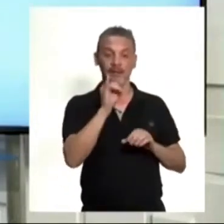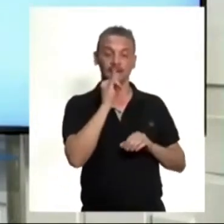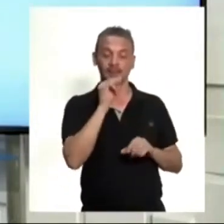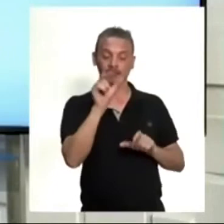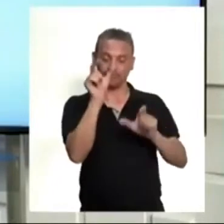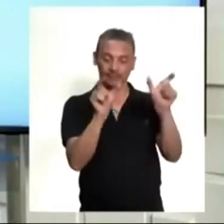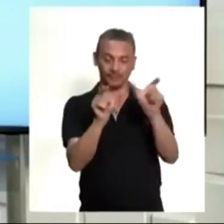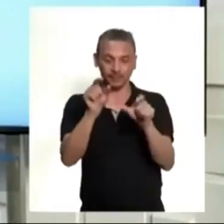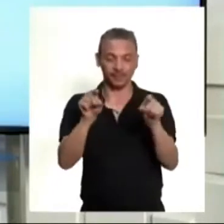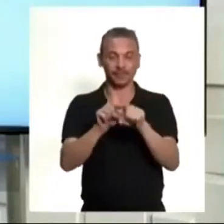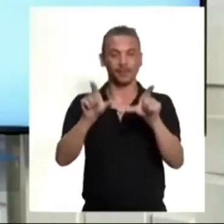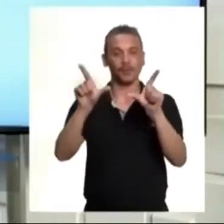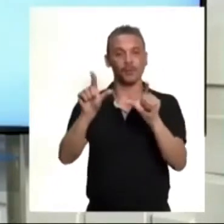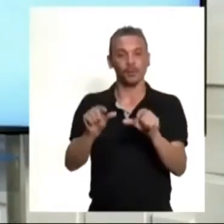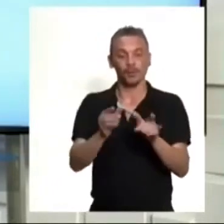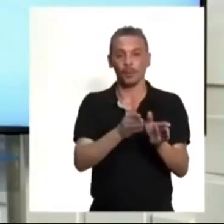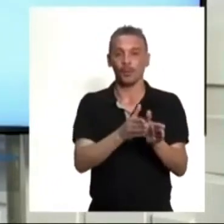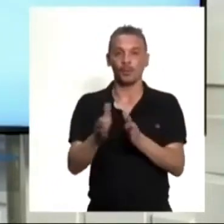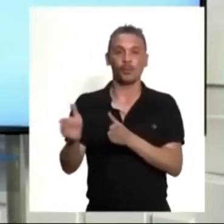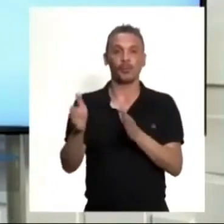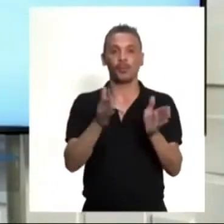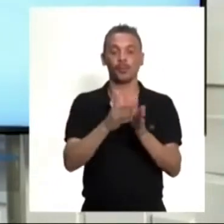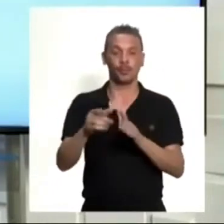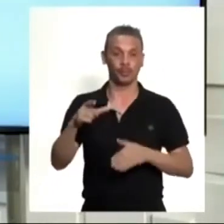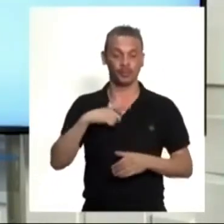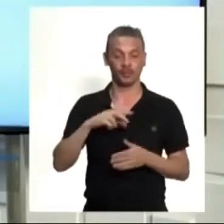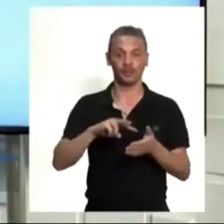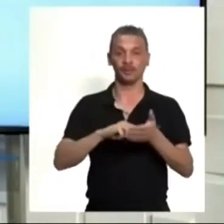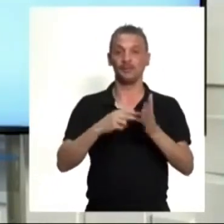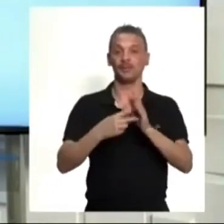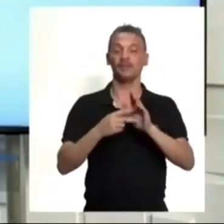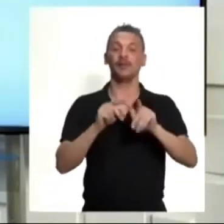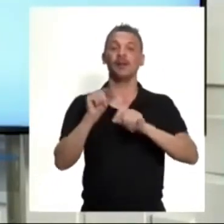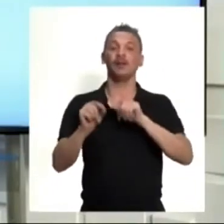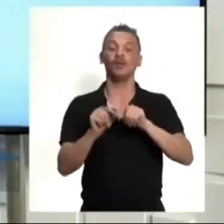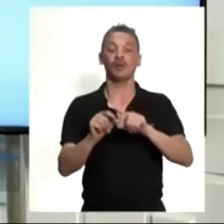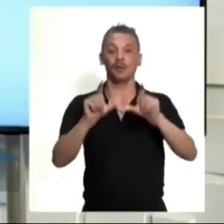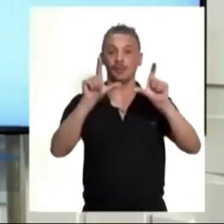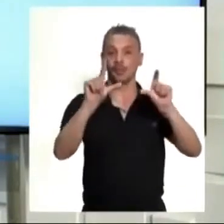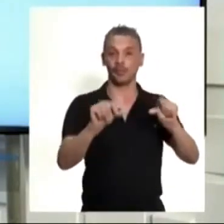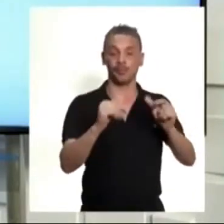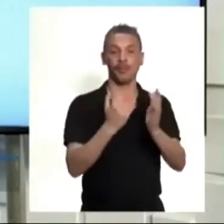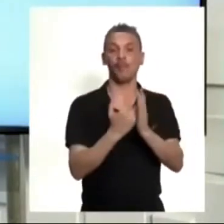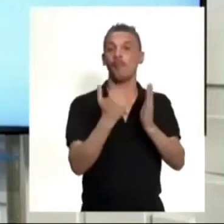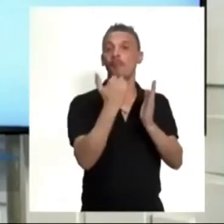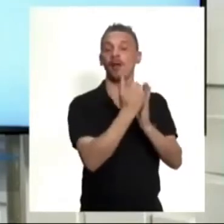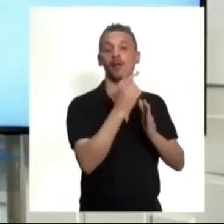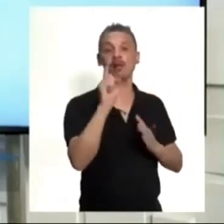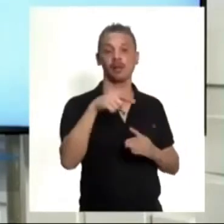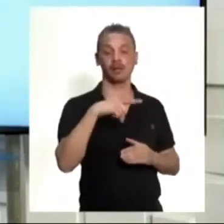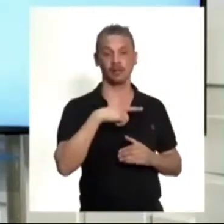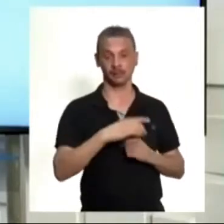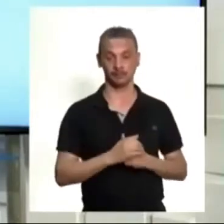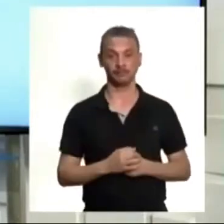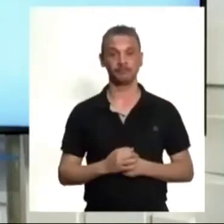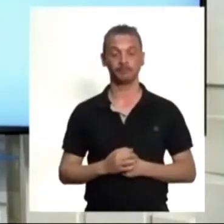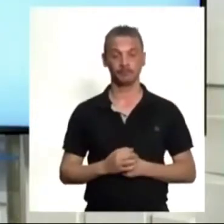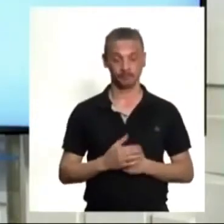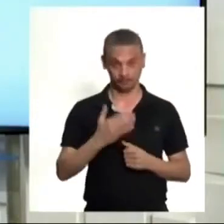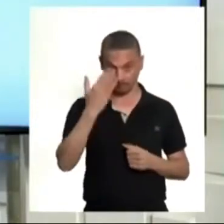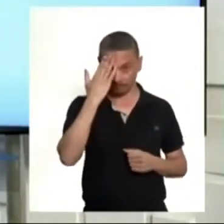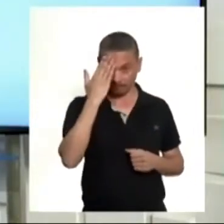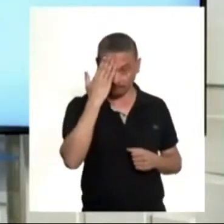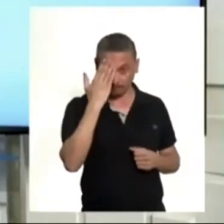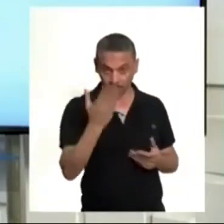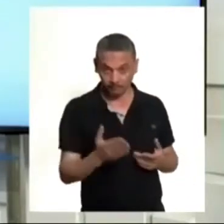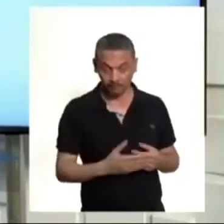que está sofrendo redução num processo. Significa que o potencial de redução dele é maior que todo mundo que está ali. Entendeu?